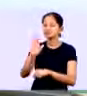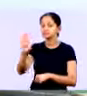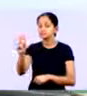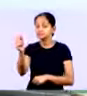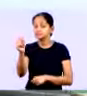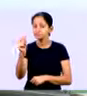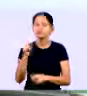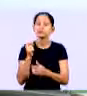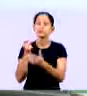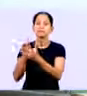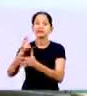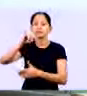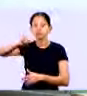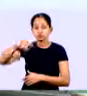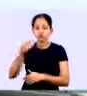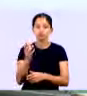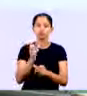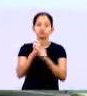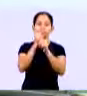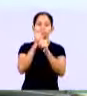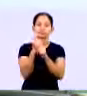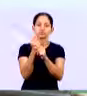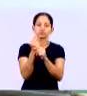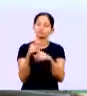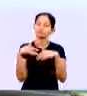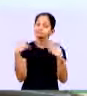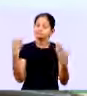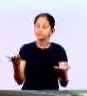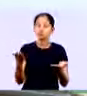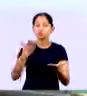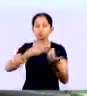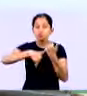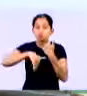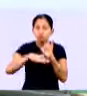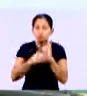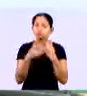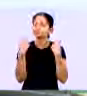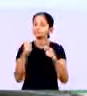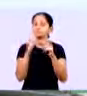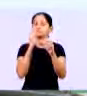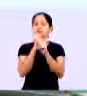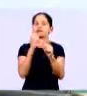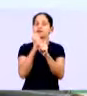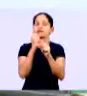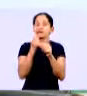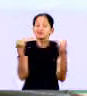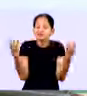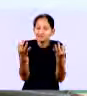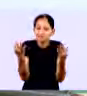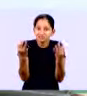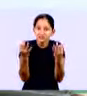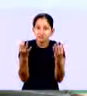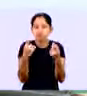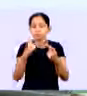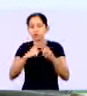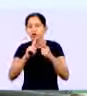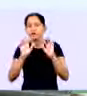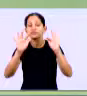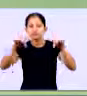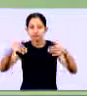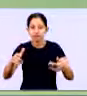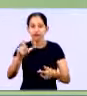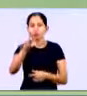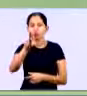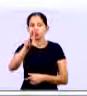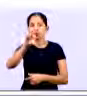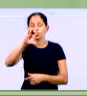e vou ter que pagar juros e pagar mais o principal. Então tudo isso tem que ser muito bem calculado para que se chegue a um resultado final que seja lucrativo, né?